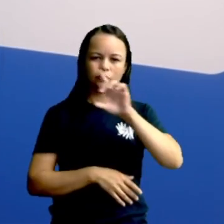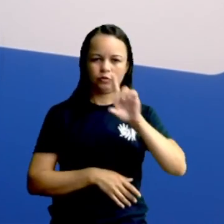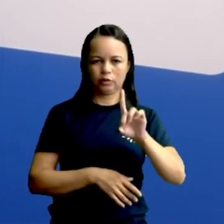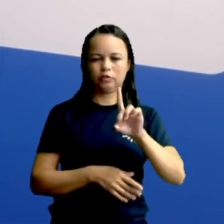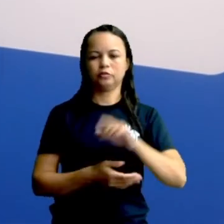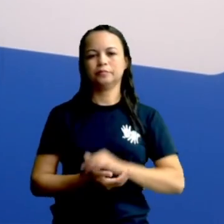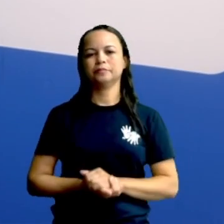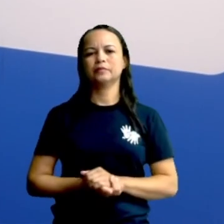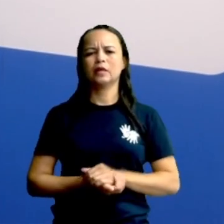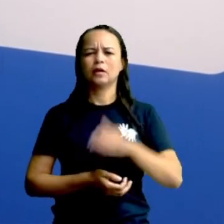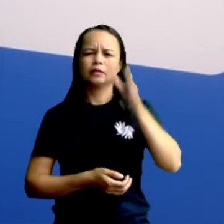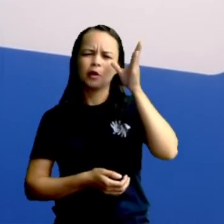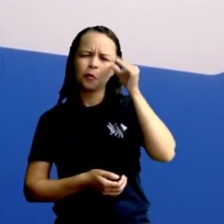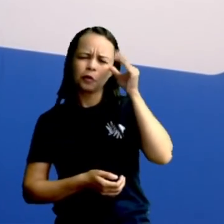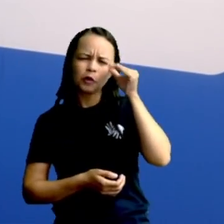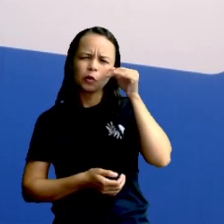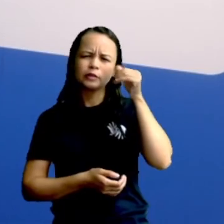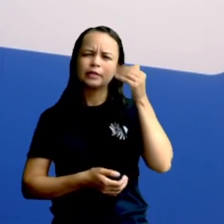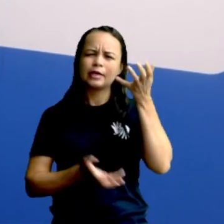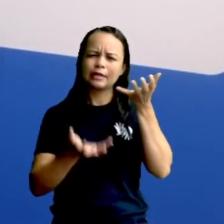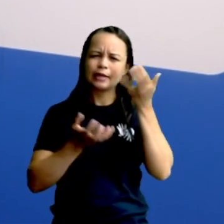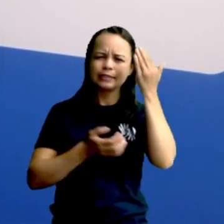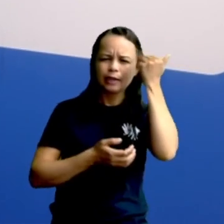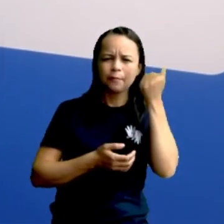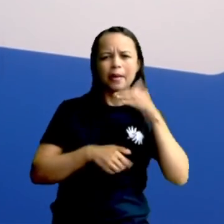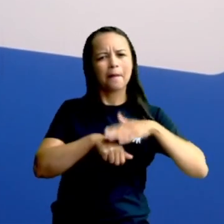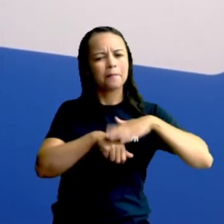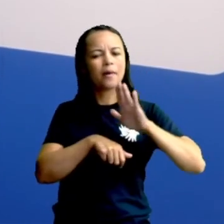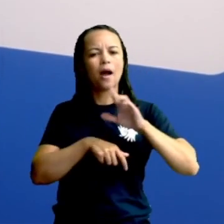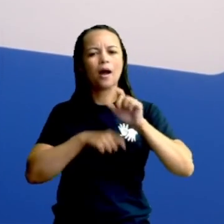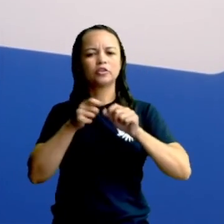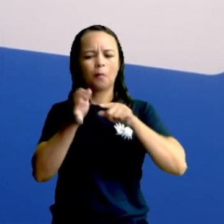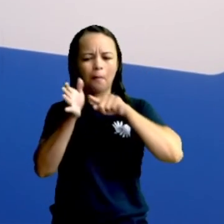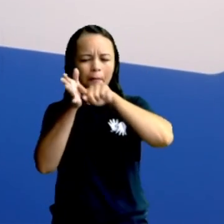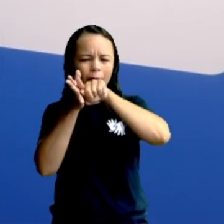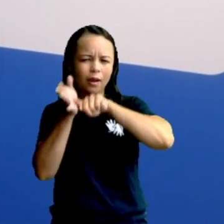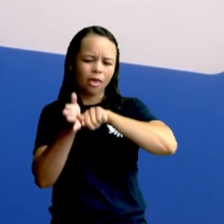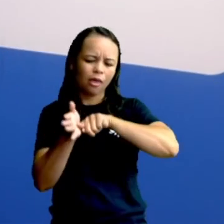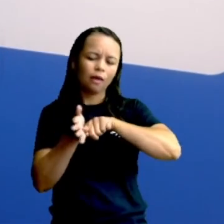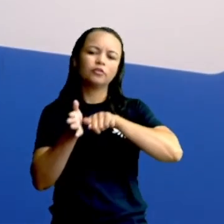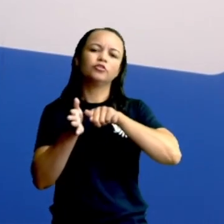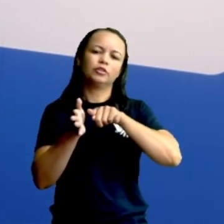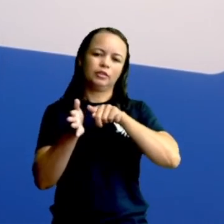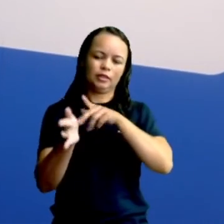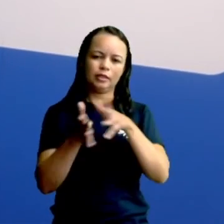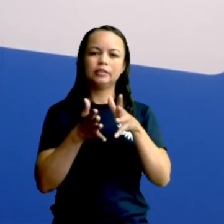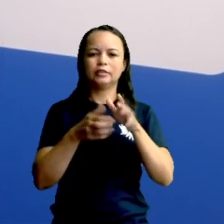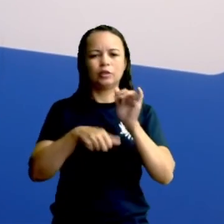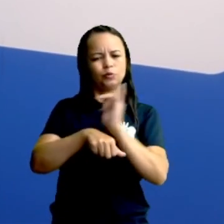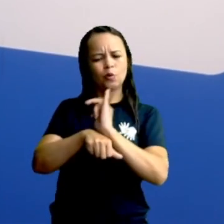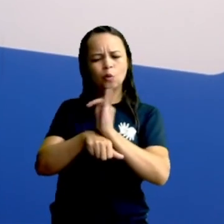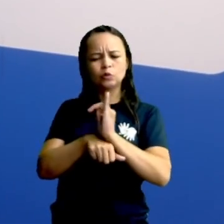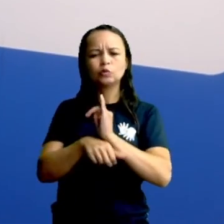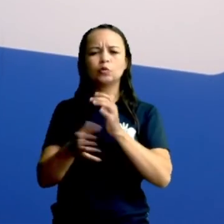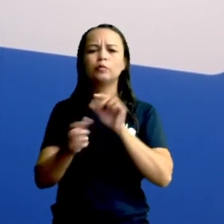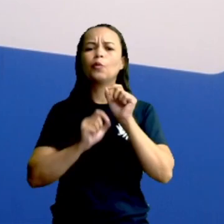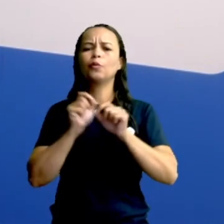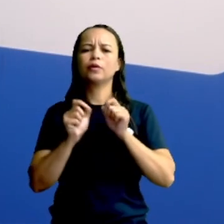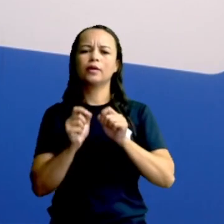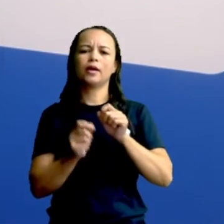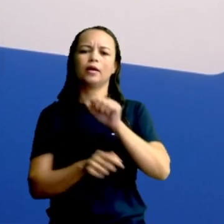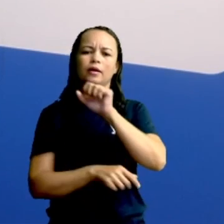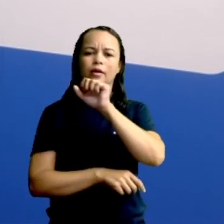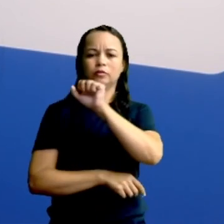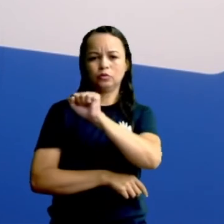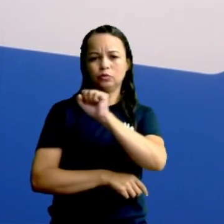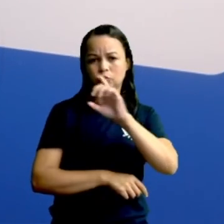Sudeste. Tá curioso? Quer saber um pouquinho mais? Dá uma pesquisada lá no canalzinho do YouTube, Região Sudeste. Tem